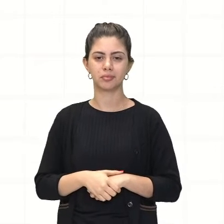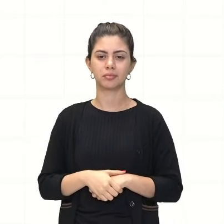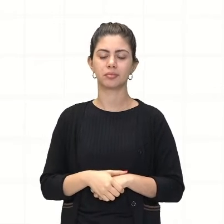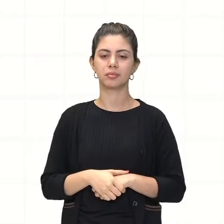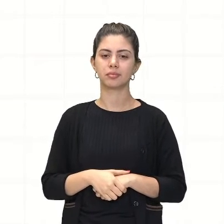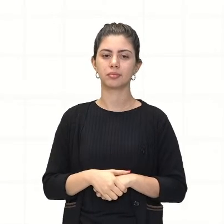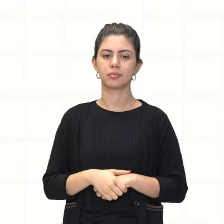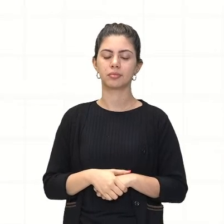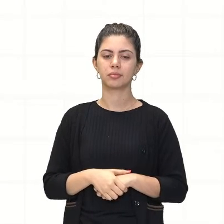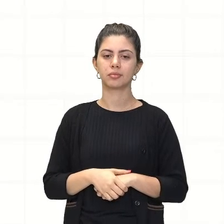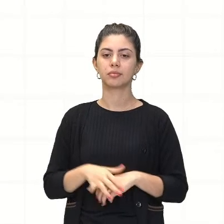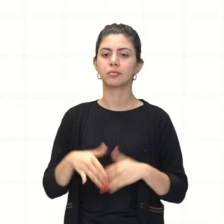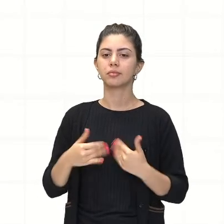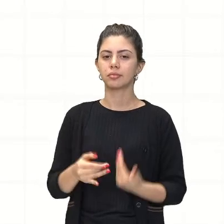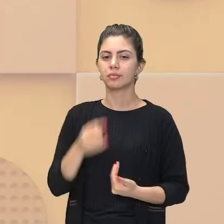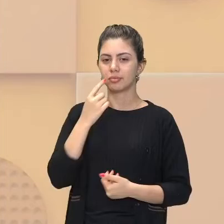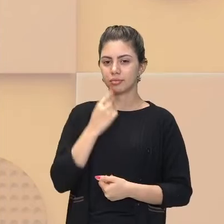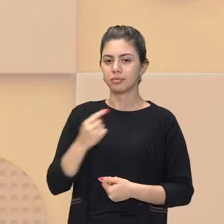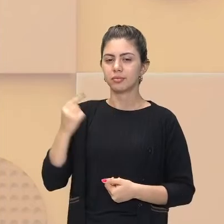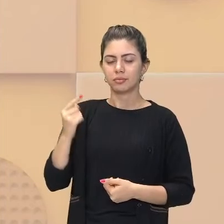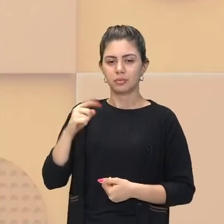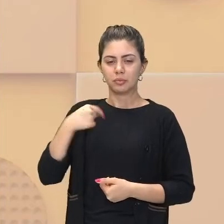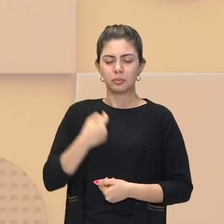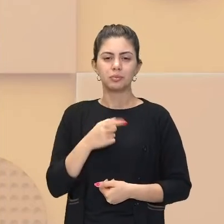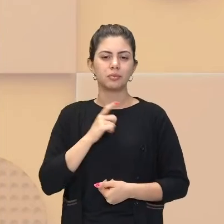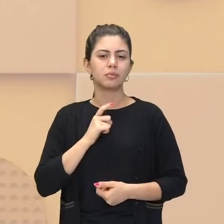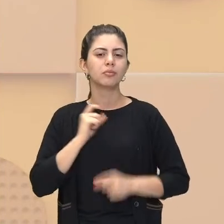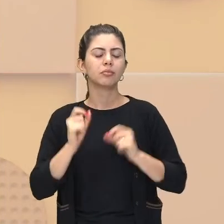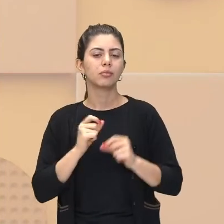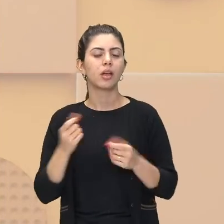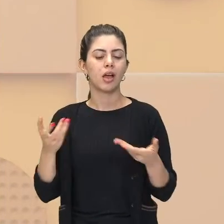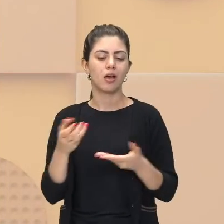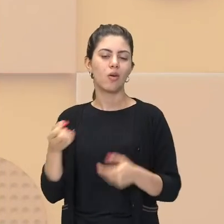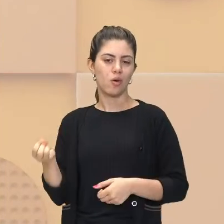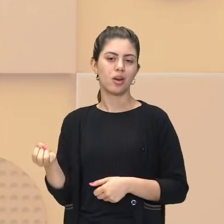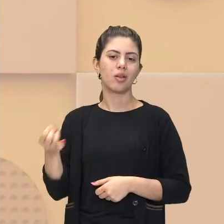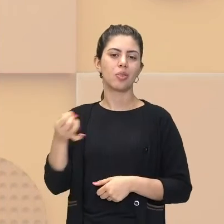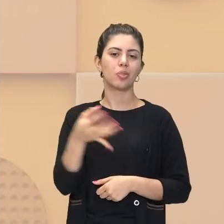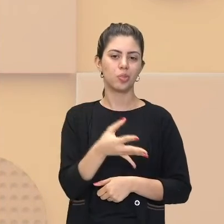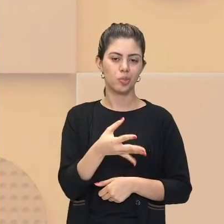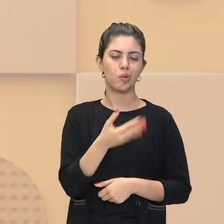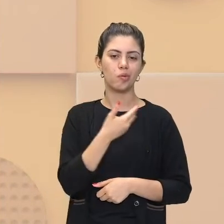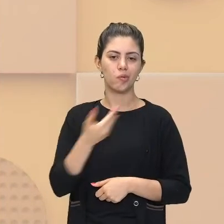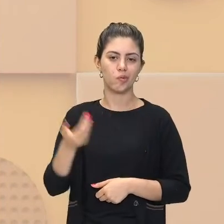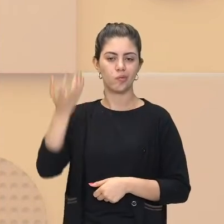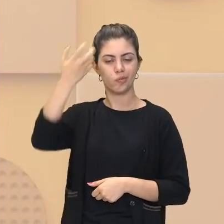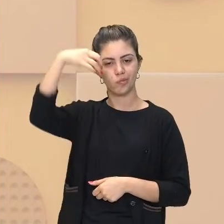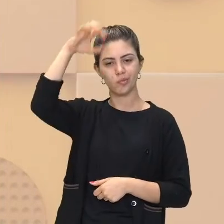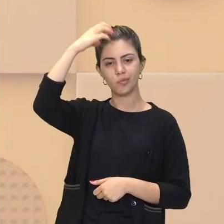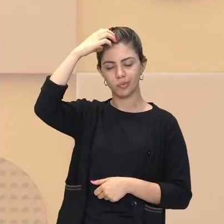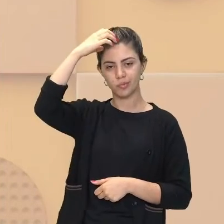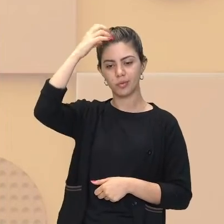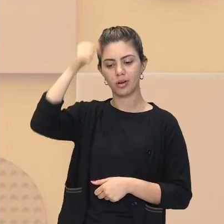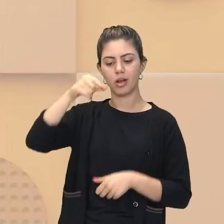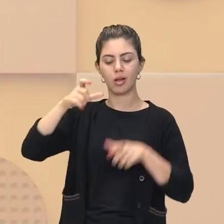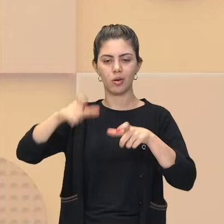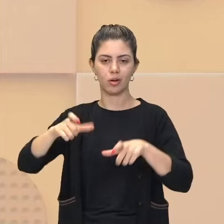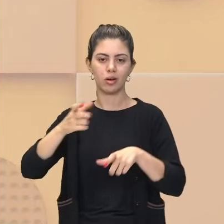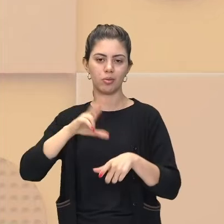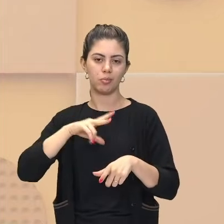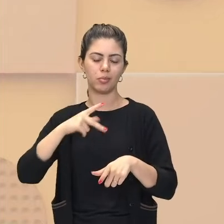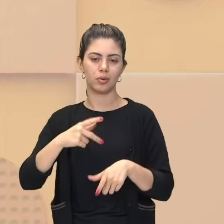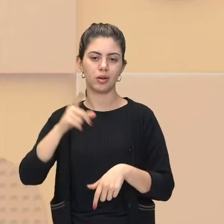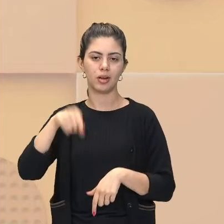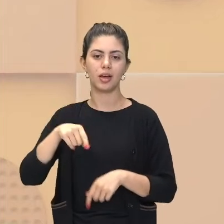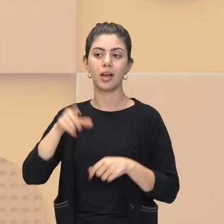Então, agora nós temos uma nova dinastia que está em ascensão em Portugal, a